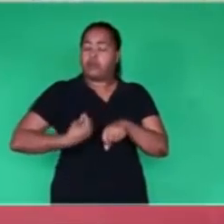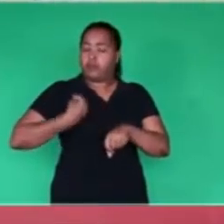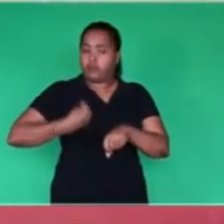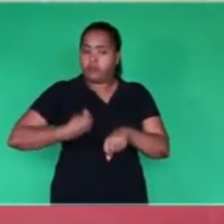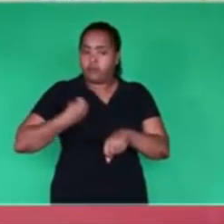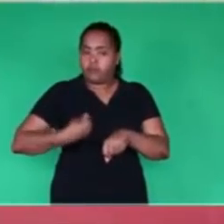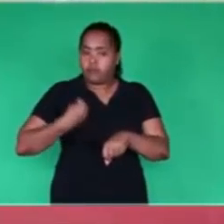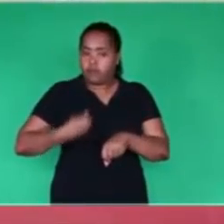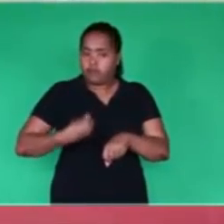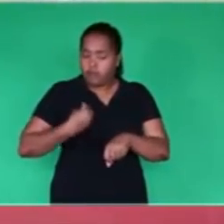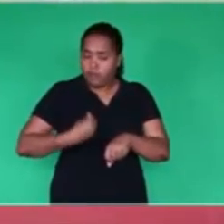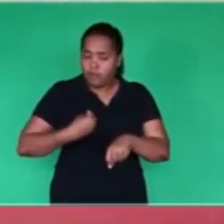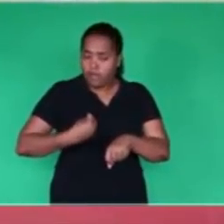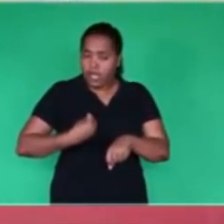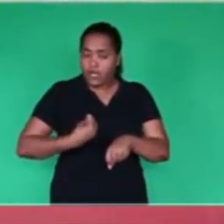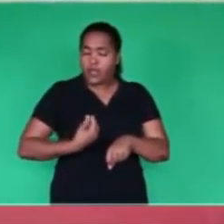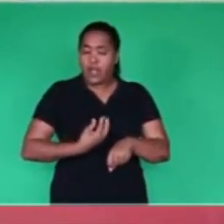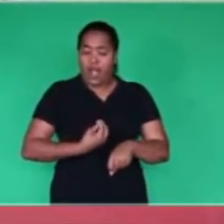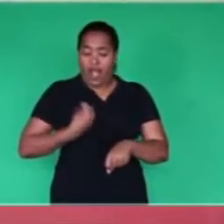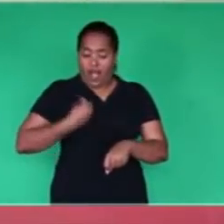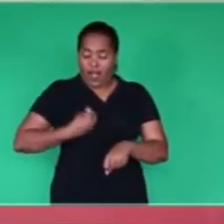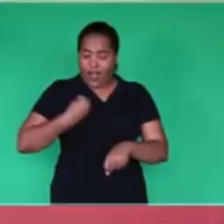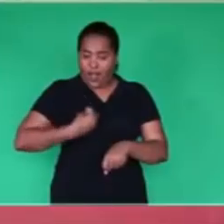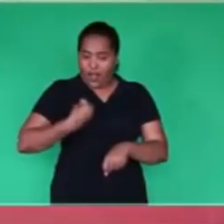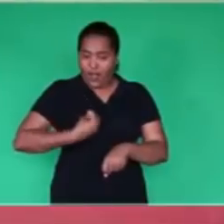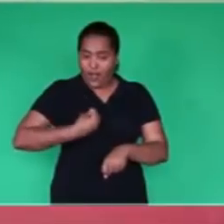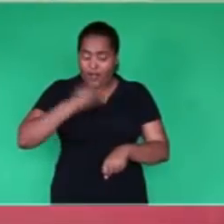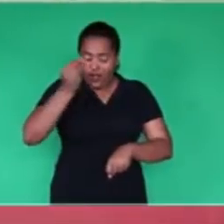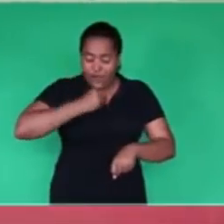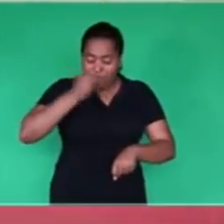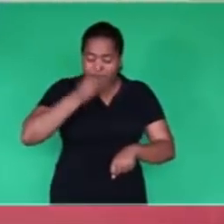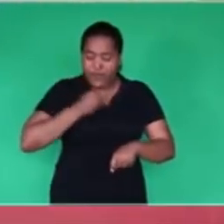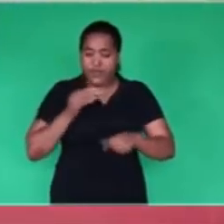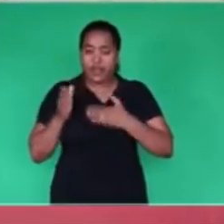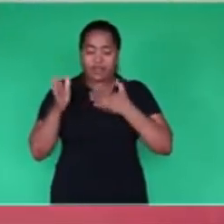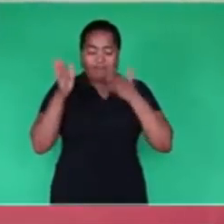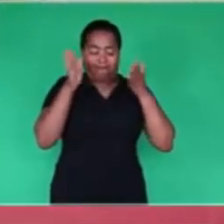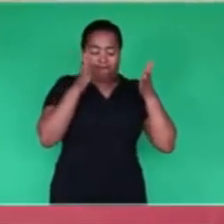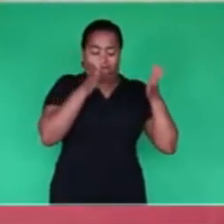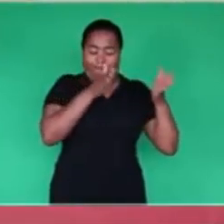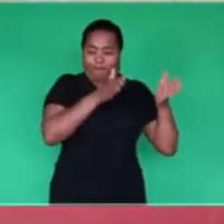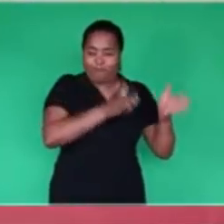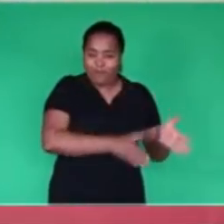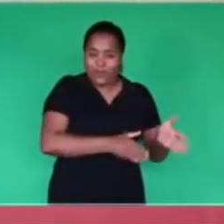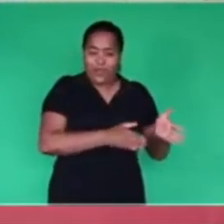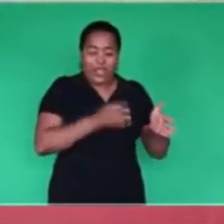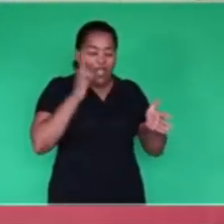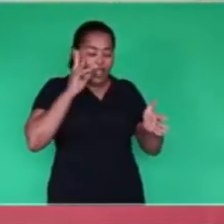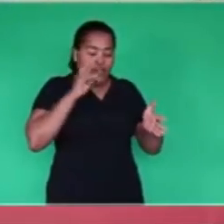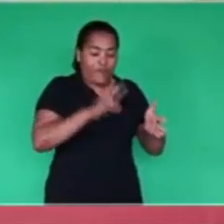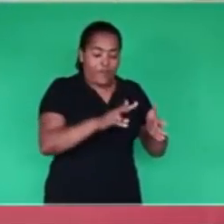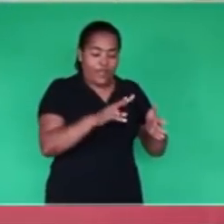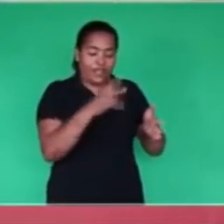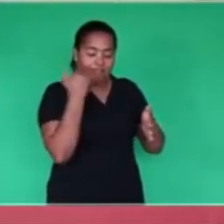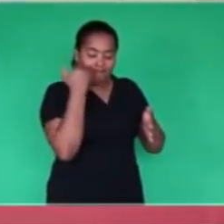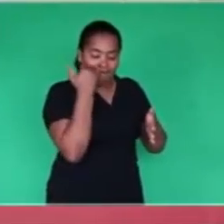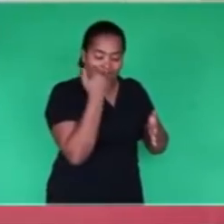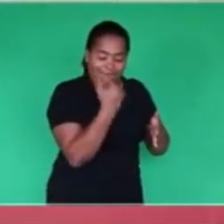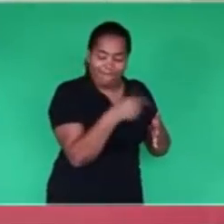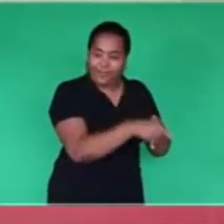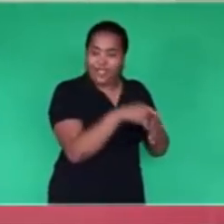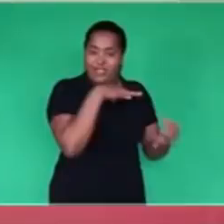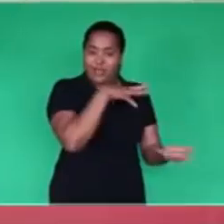vai apodrecer, em pé ainda, os olhos nas órbitas e a língua vai apodrecer na